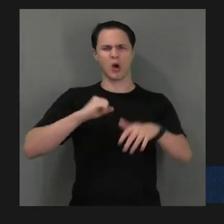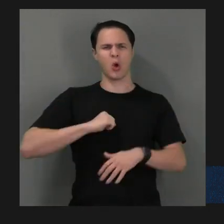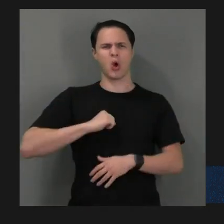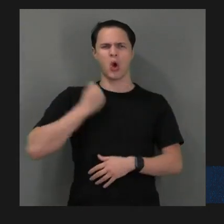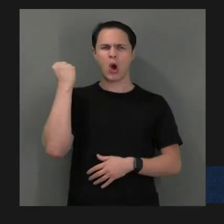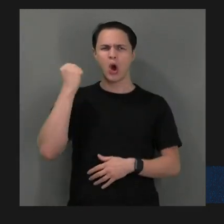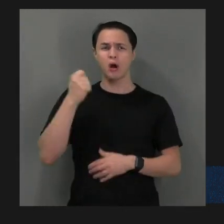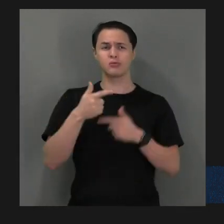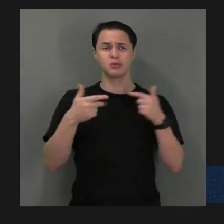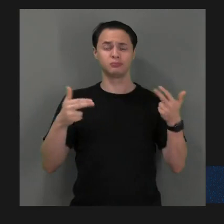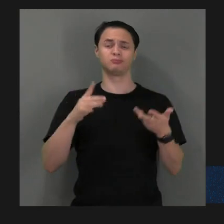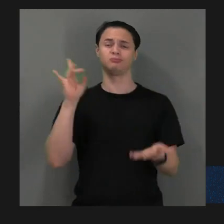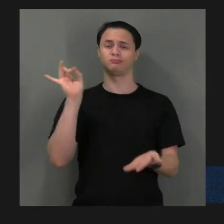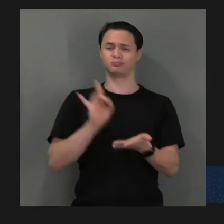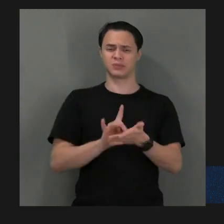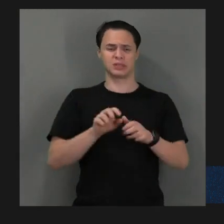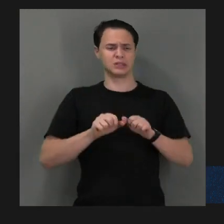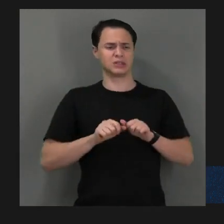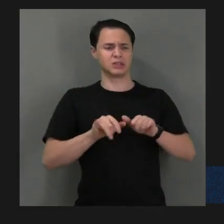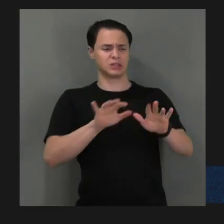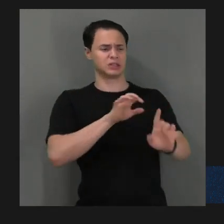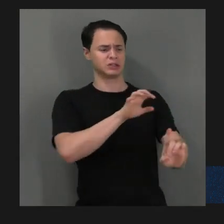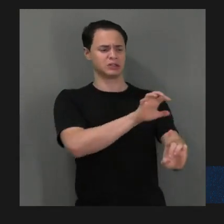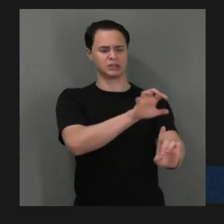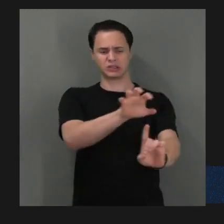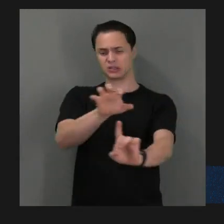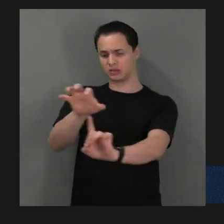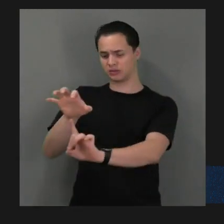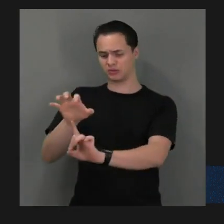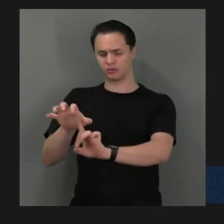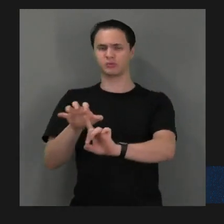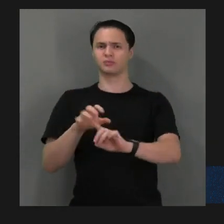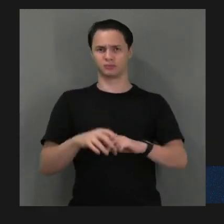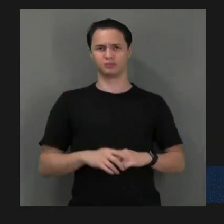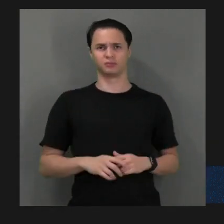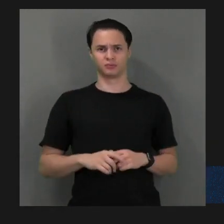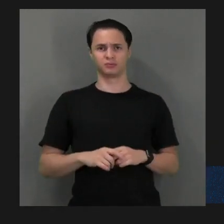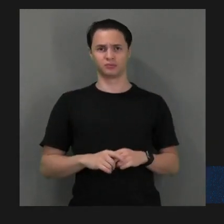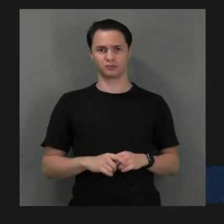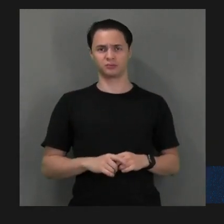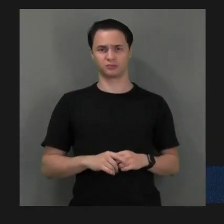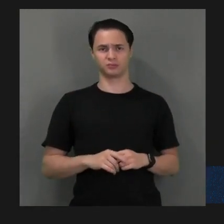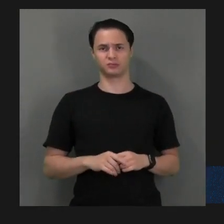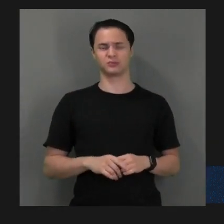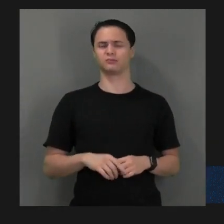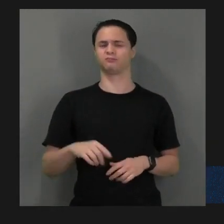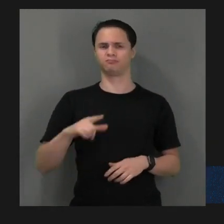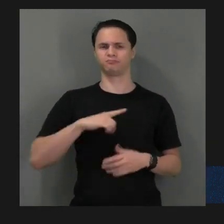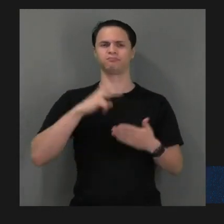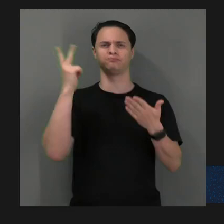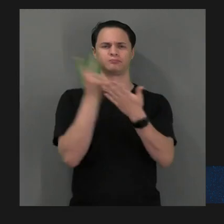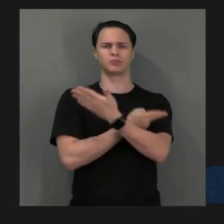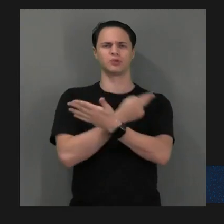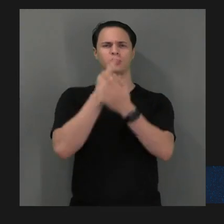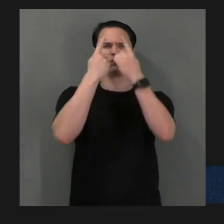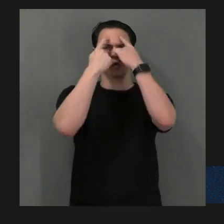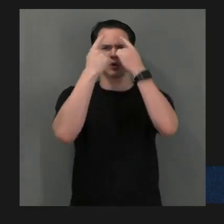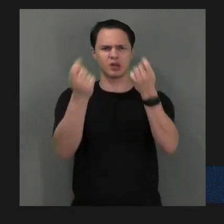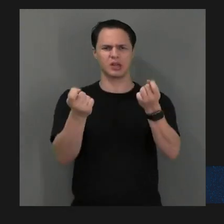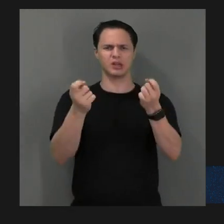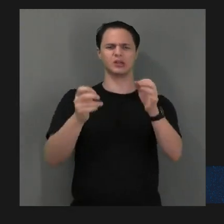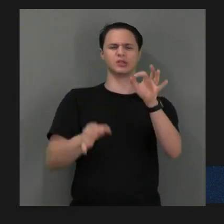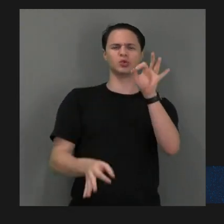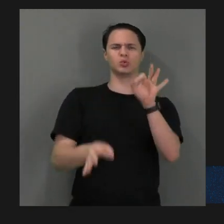está contaminando aí a, com violência, com